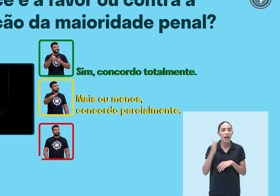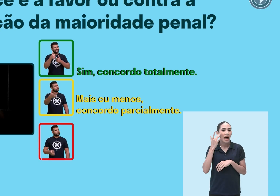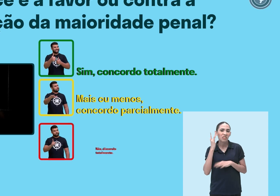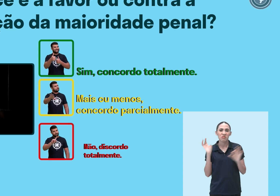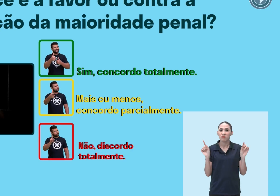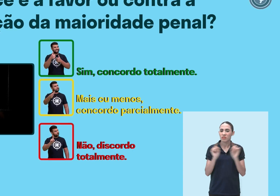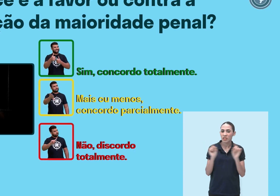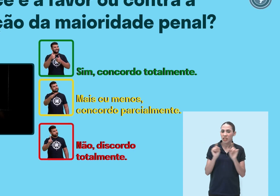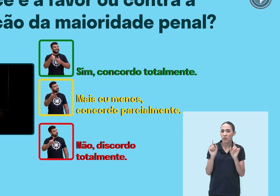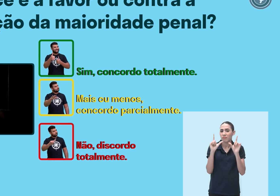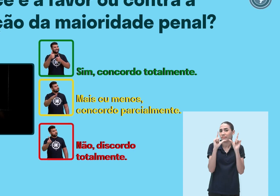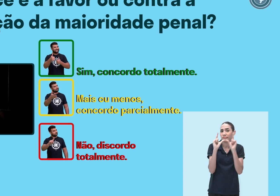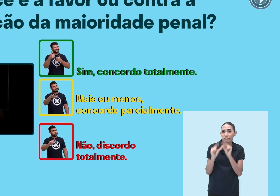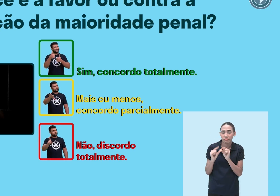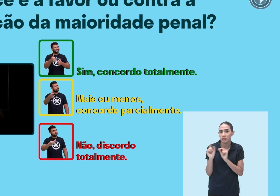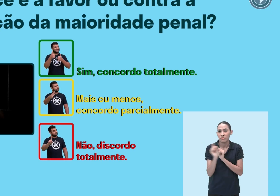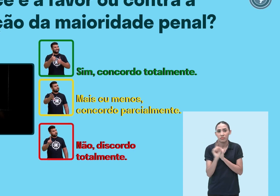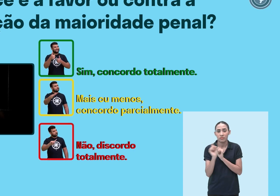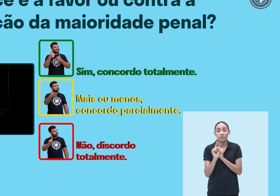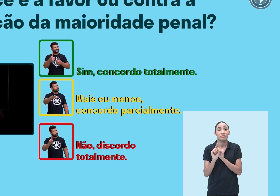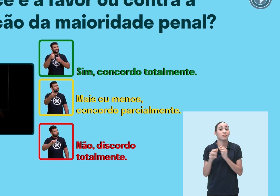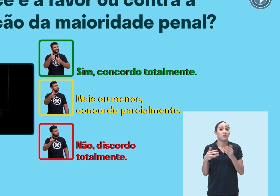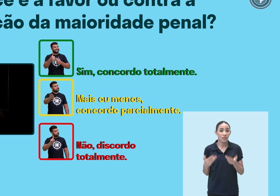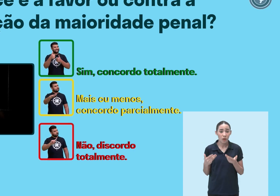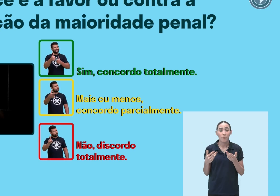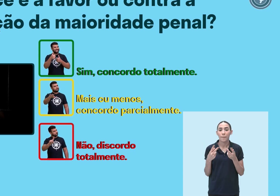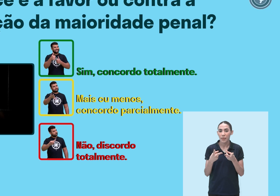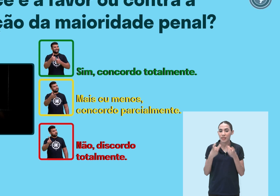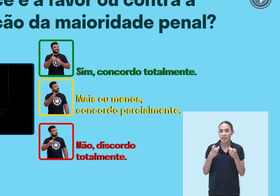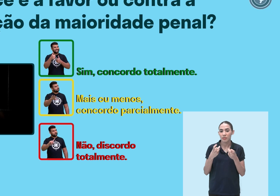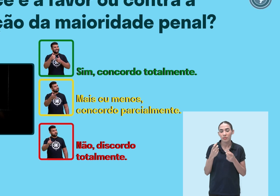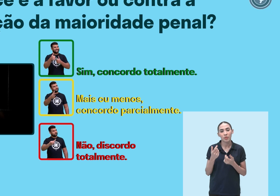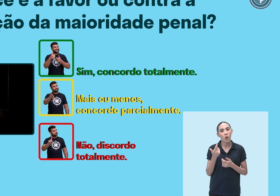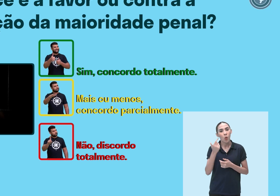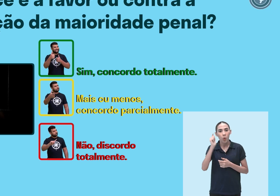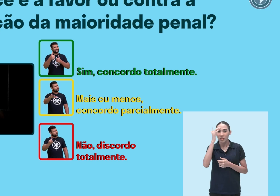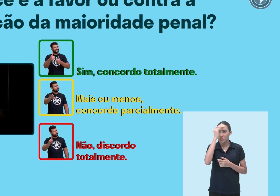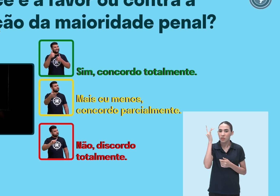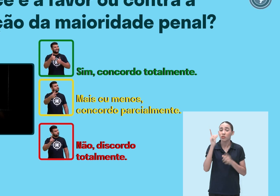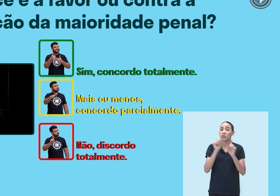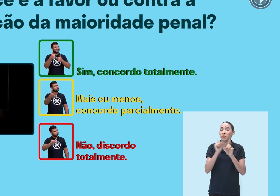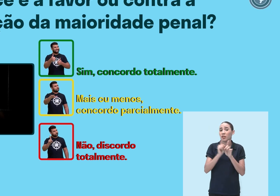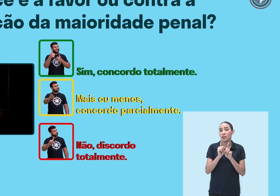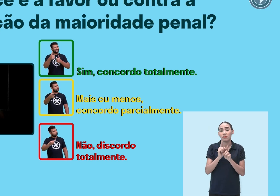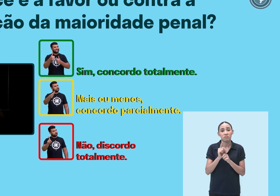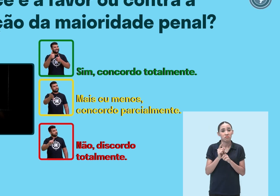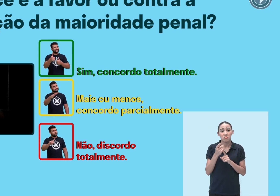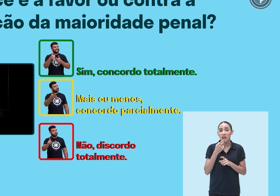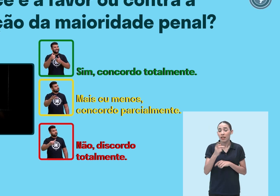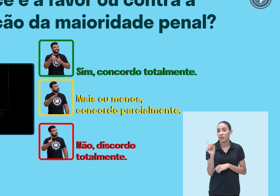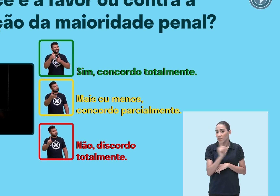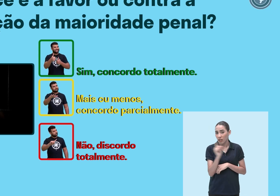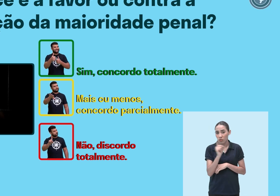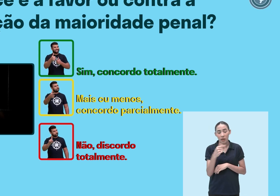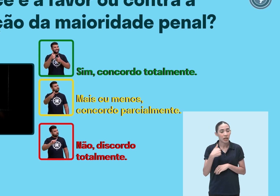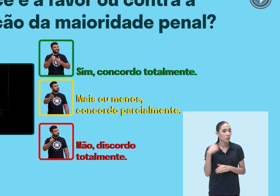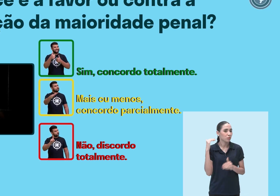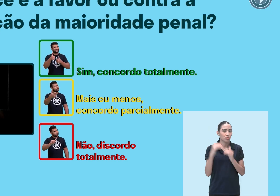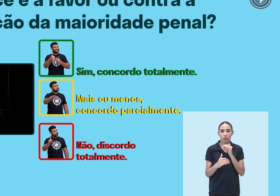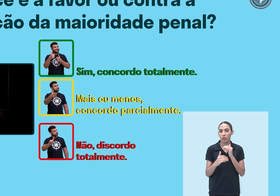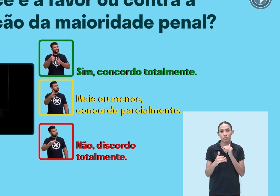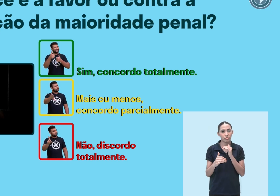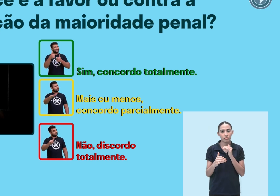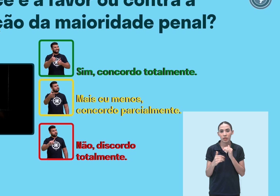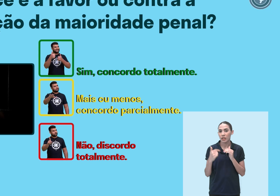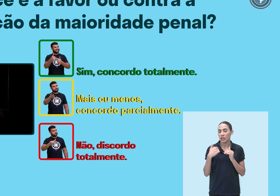deva diminuir tanto. Então, perceba que outras aí também podem dizer que não, discordo